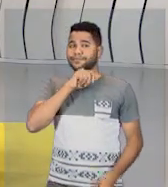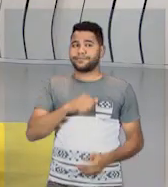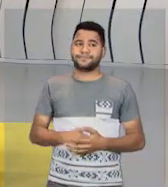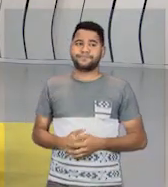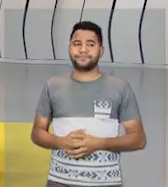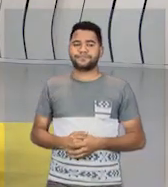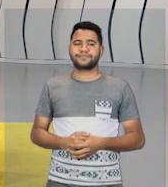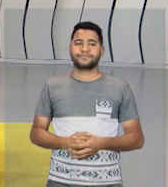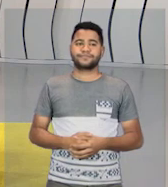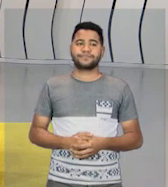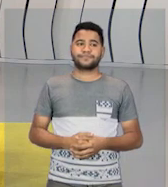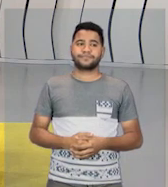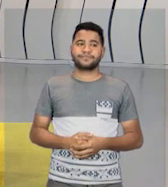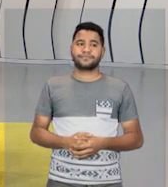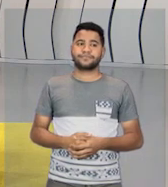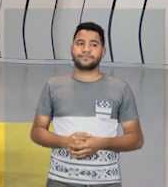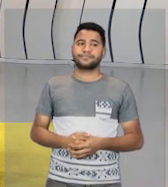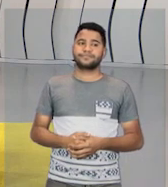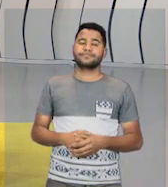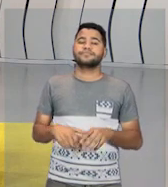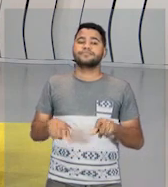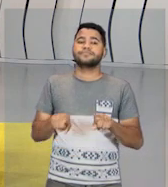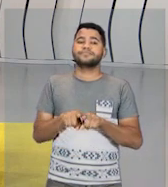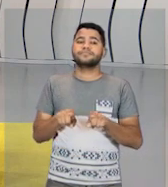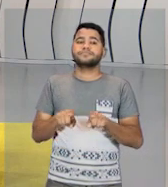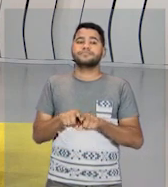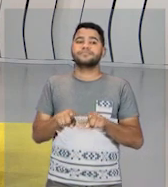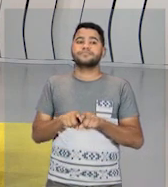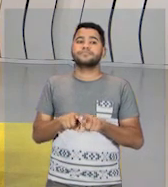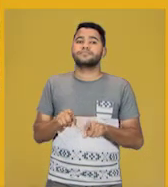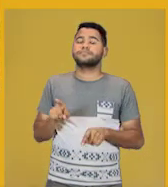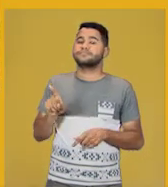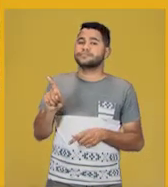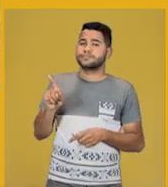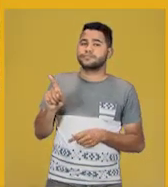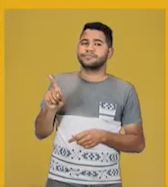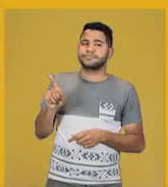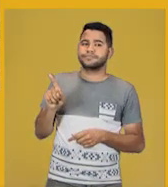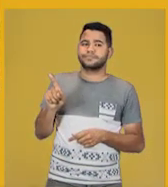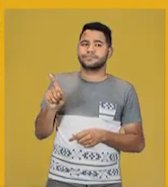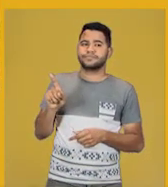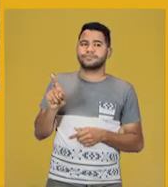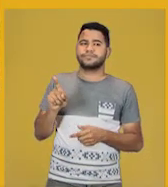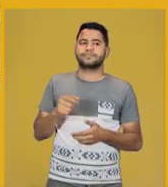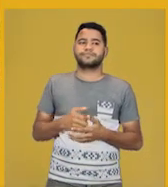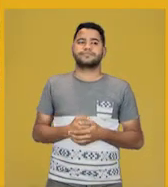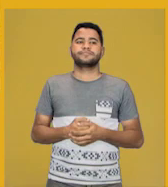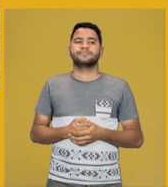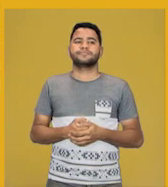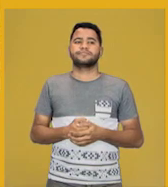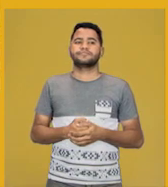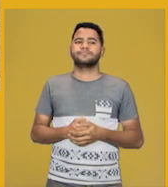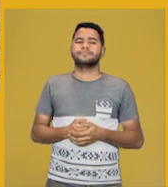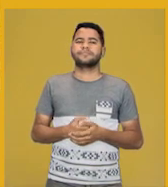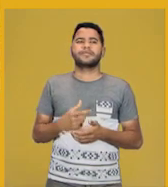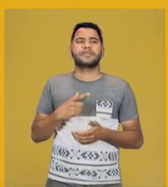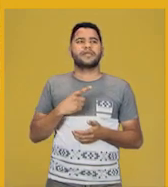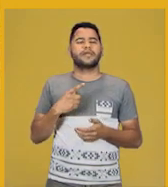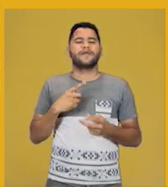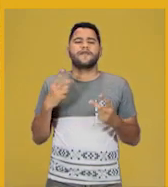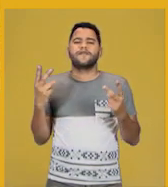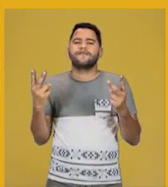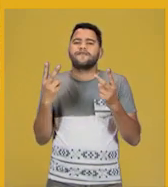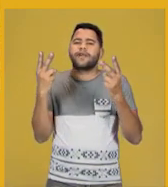look up cheat Order form of Life então a gente dá valor